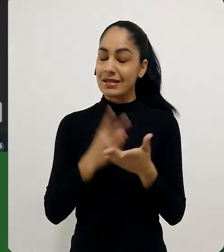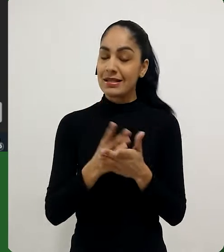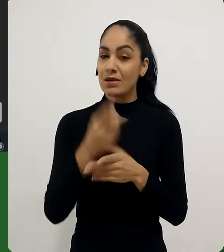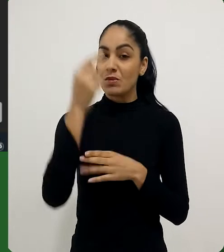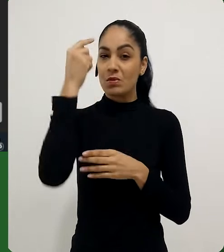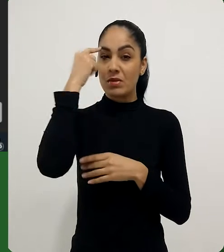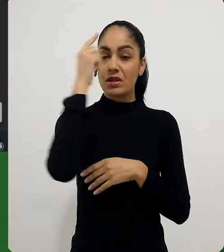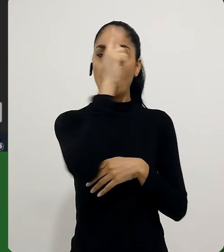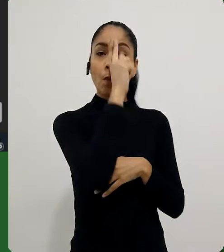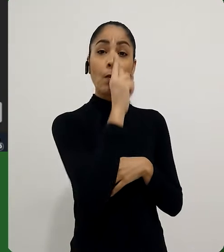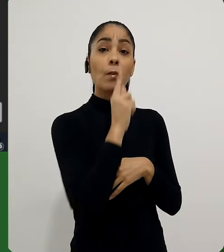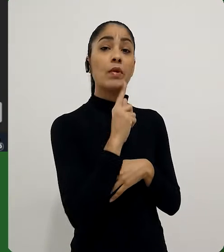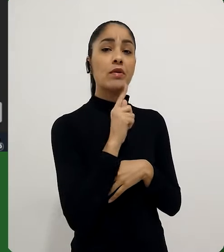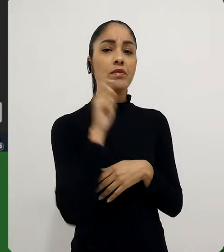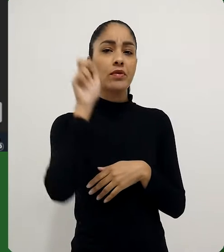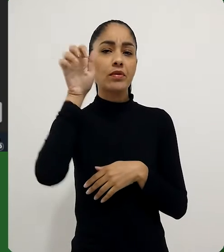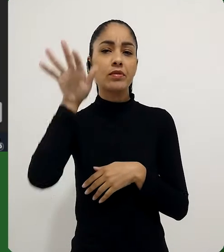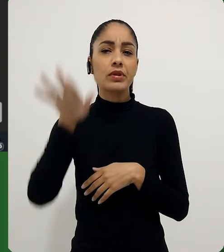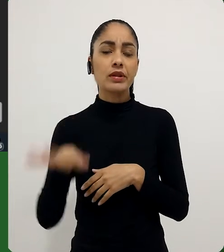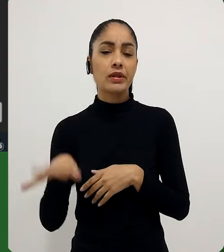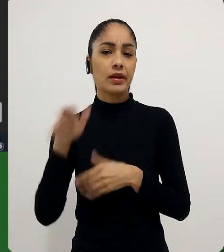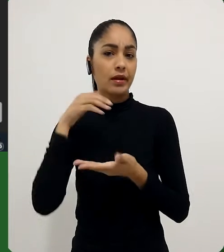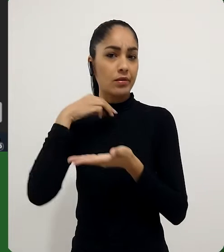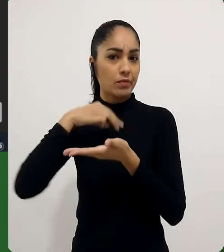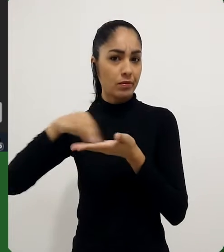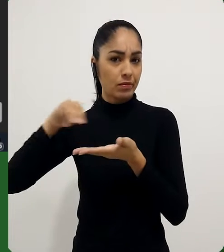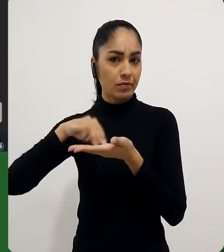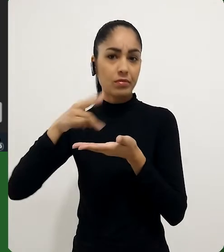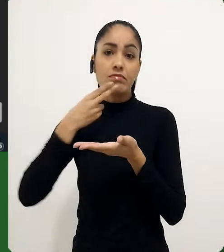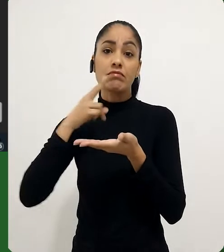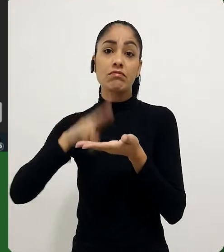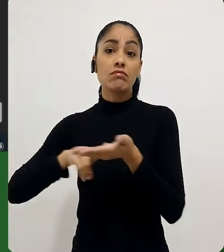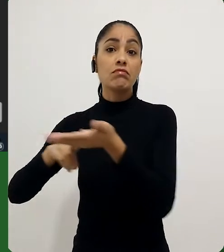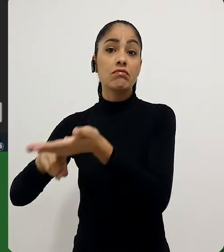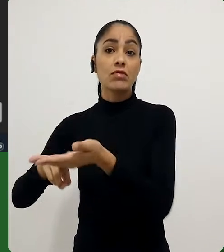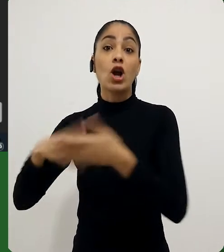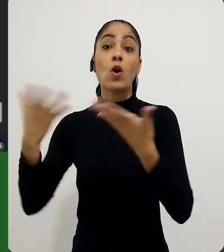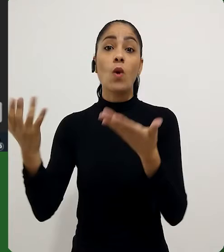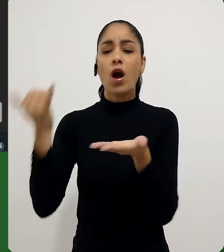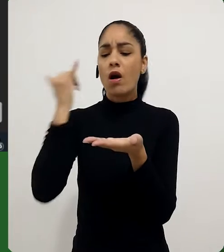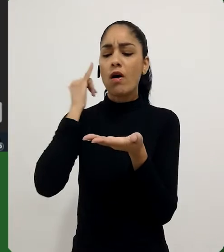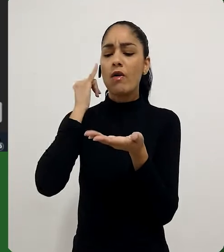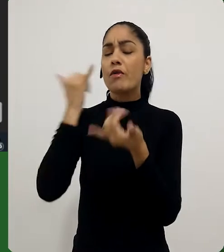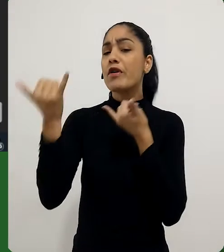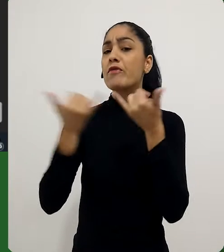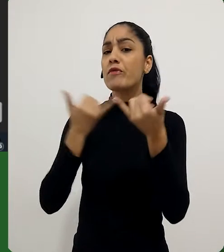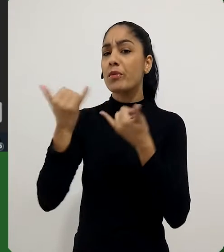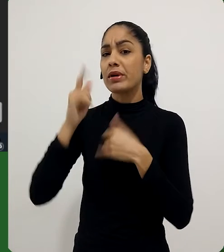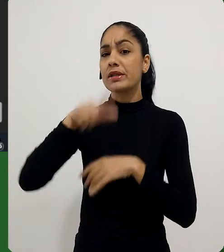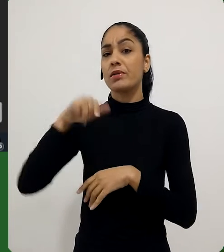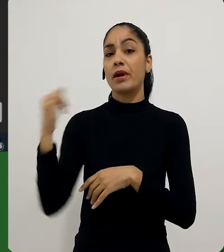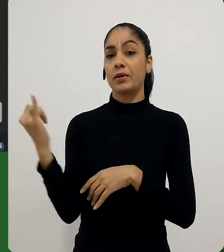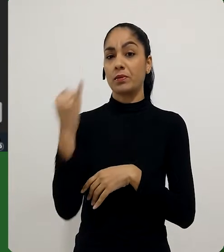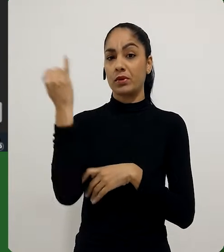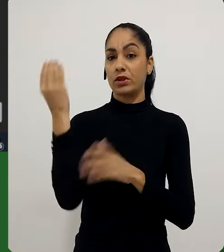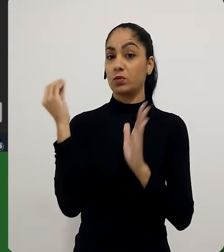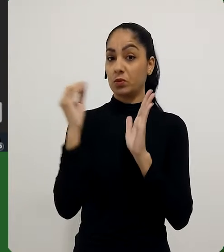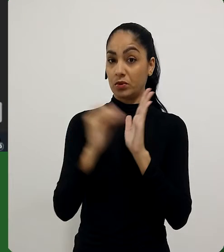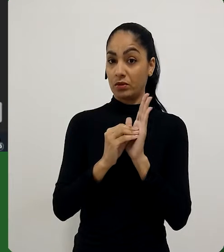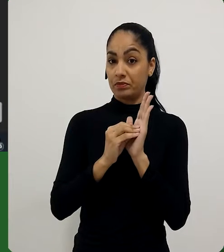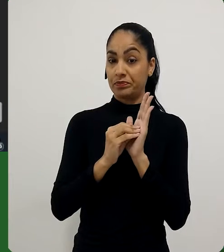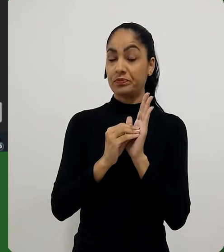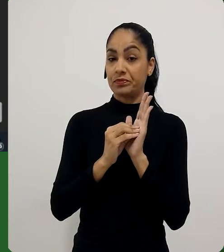pensar o perfil de quem vai receber a nossa mensagem e quais as informações são